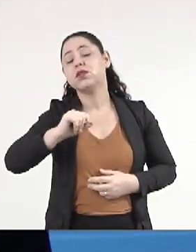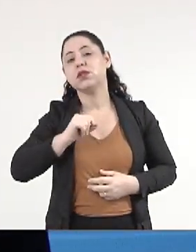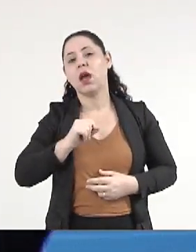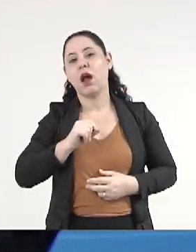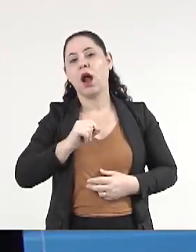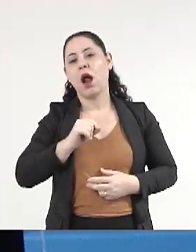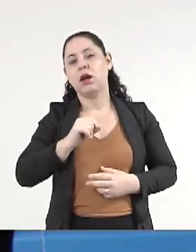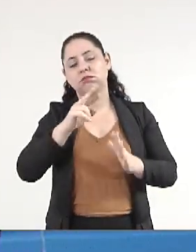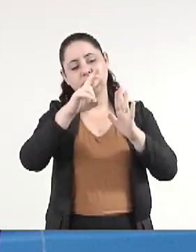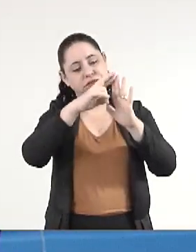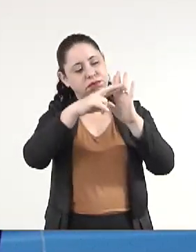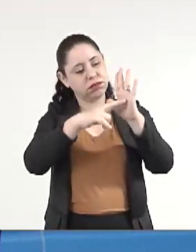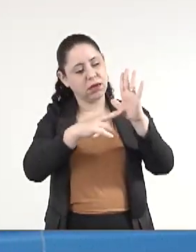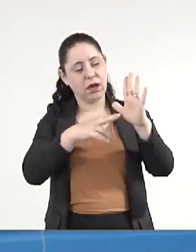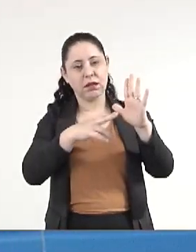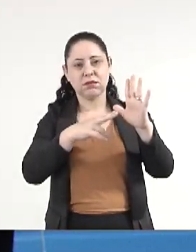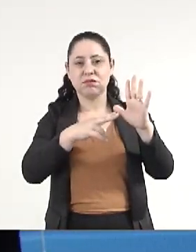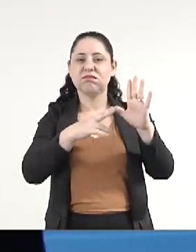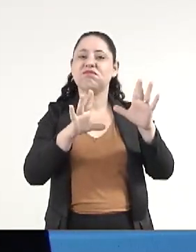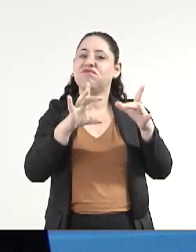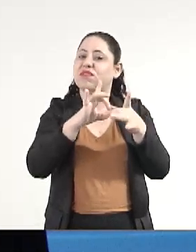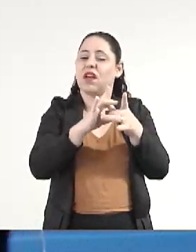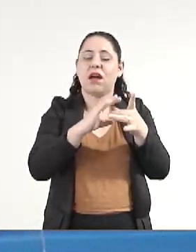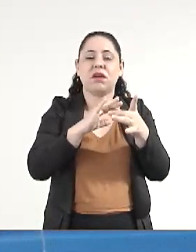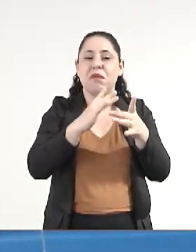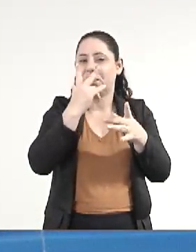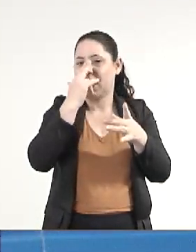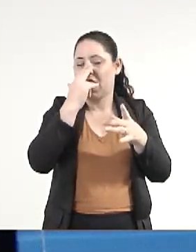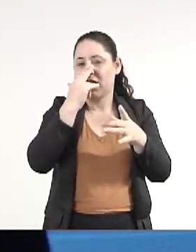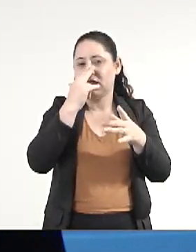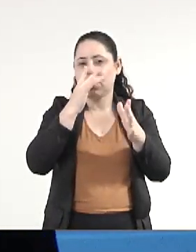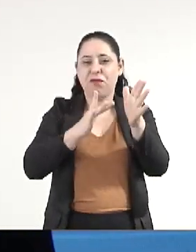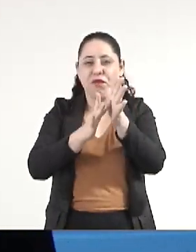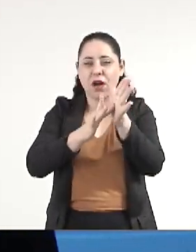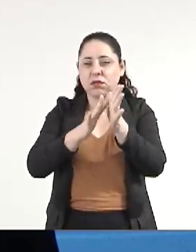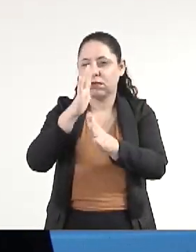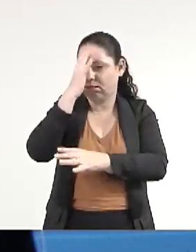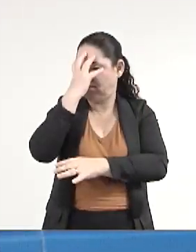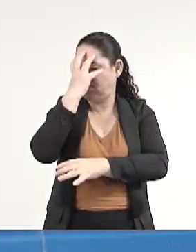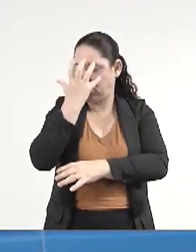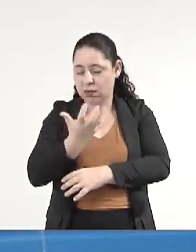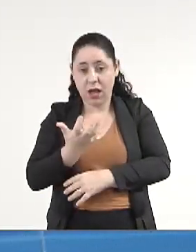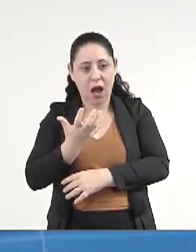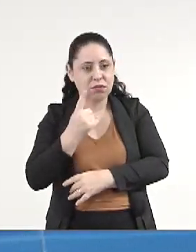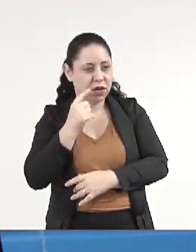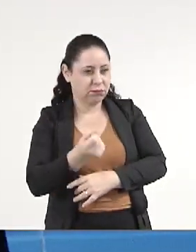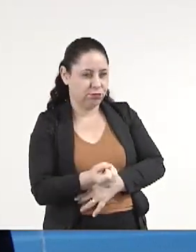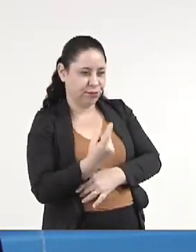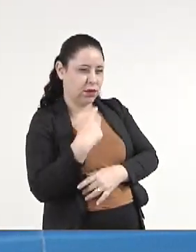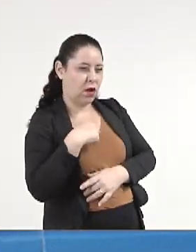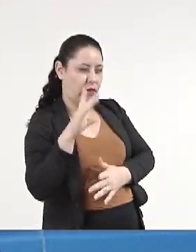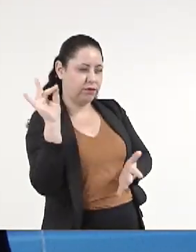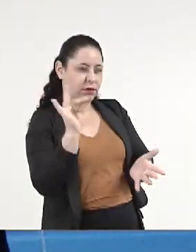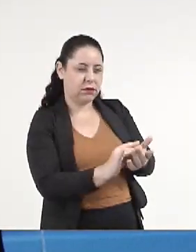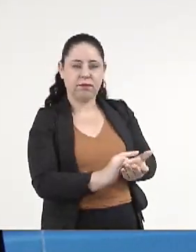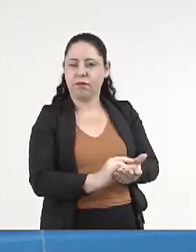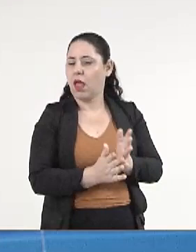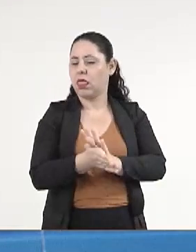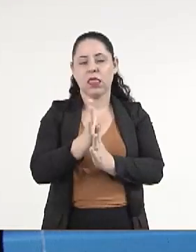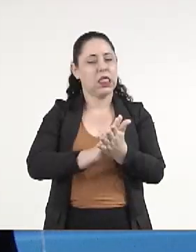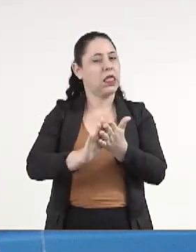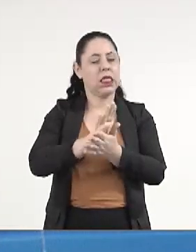mundo. Portanto, minha querida, caiu a máscara e agora tem duas palavras de ordem: não